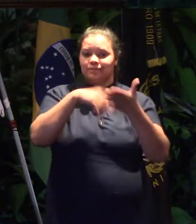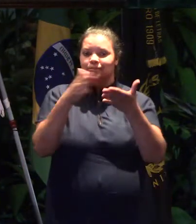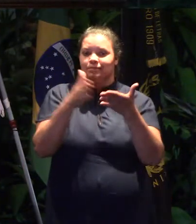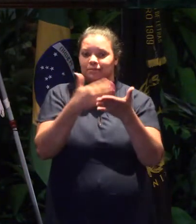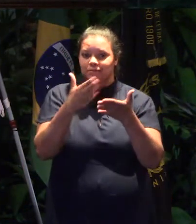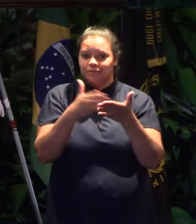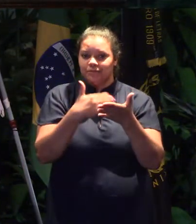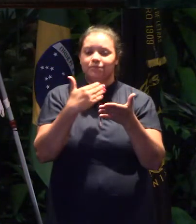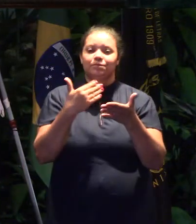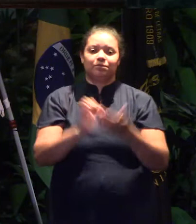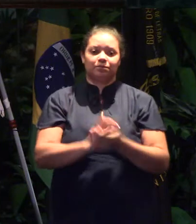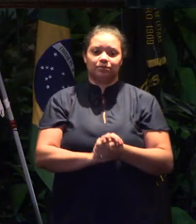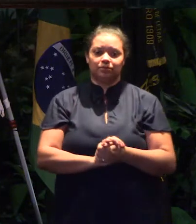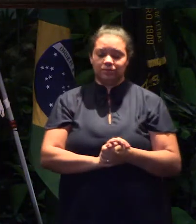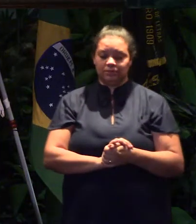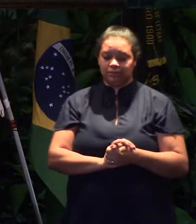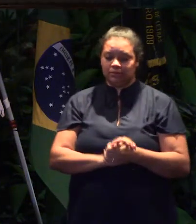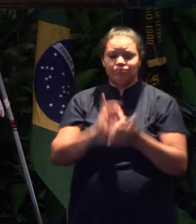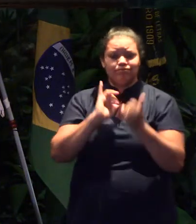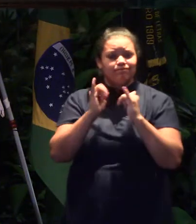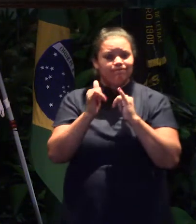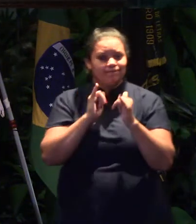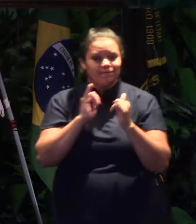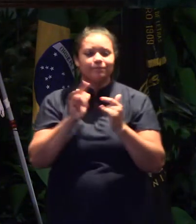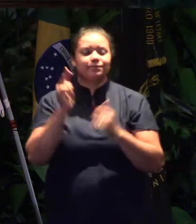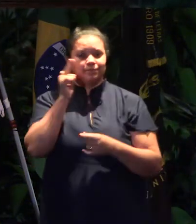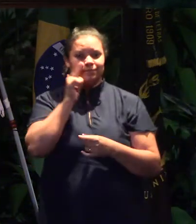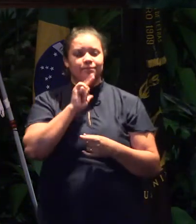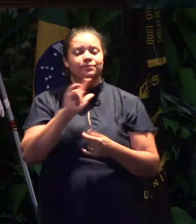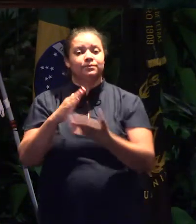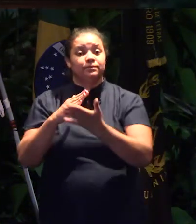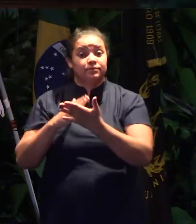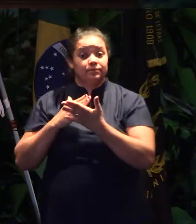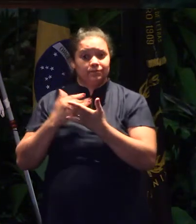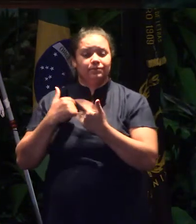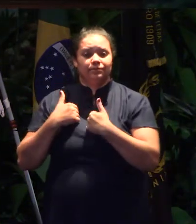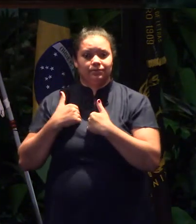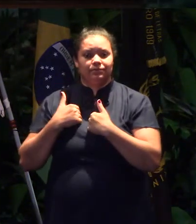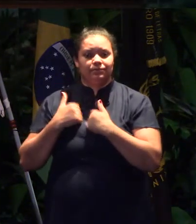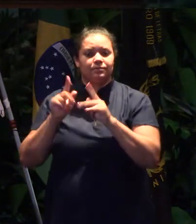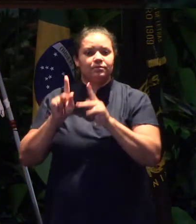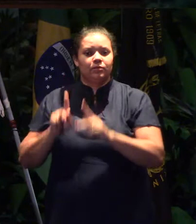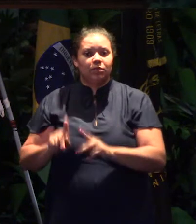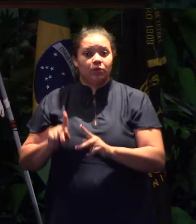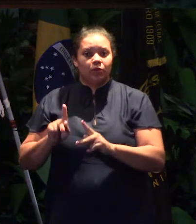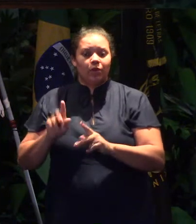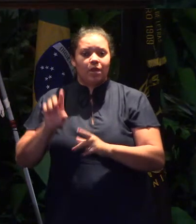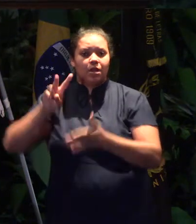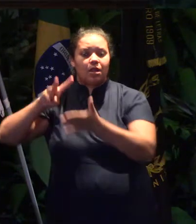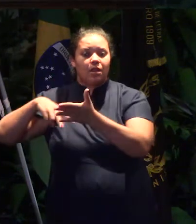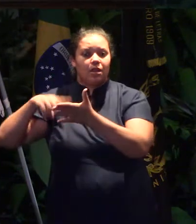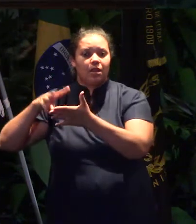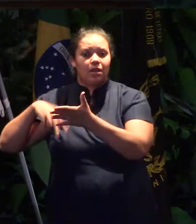tecnologias, tem feito aos poucos desaparecer, pelo menos na minha vida, essa figura tão querida do ledor,